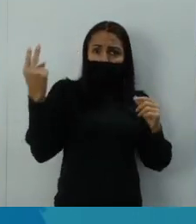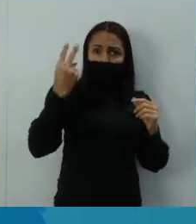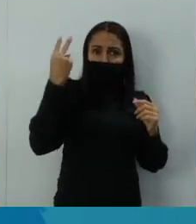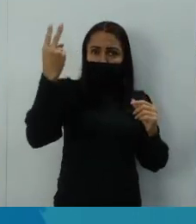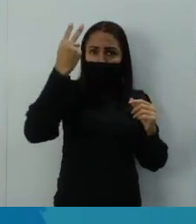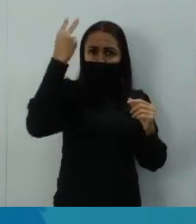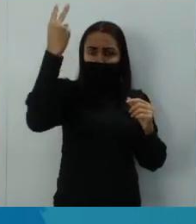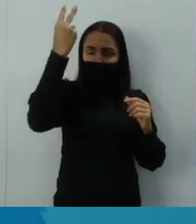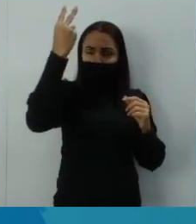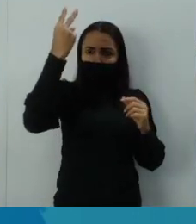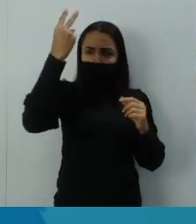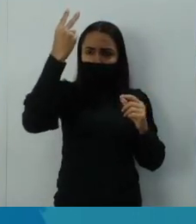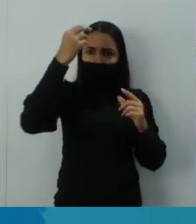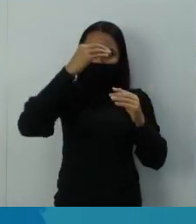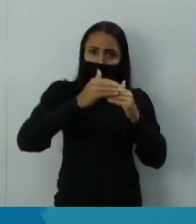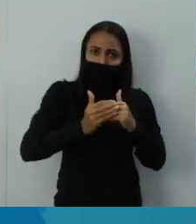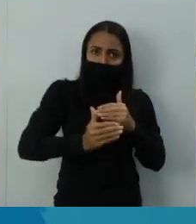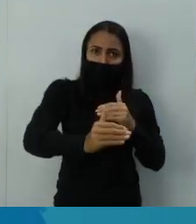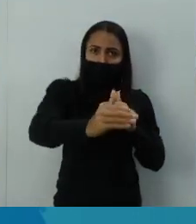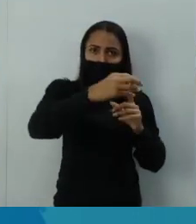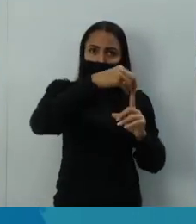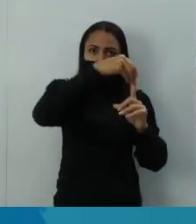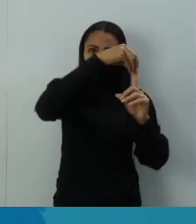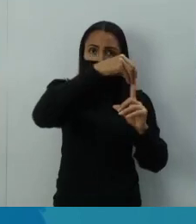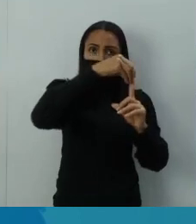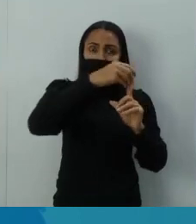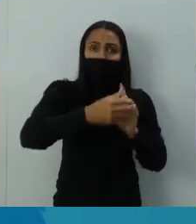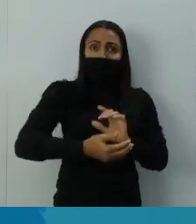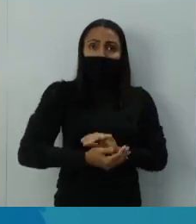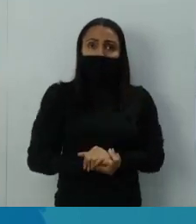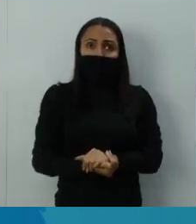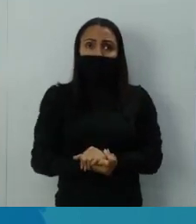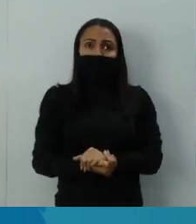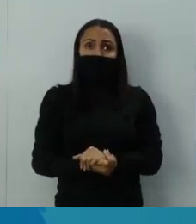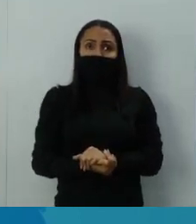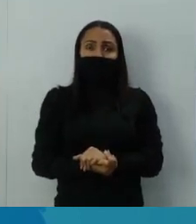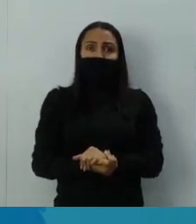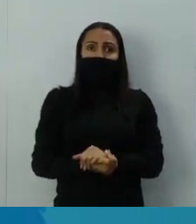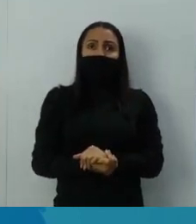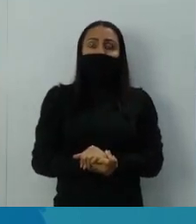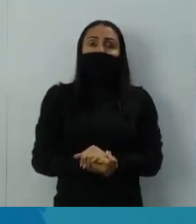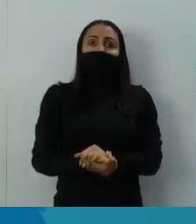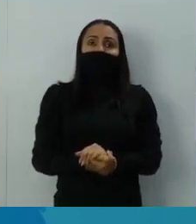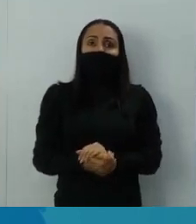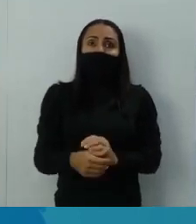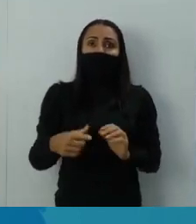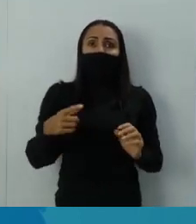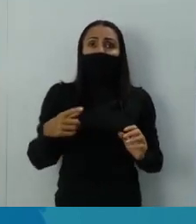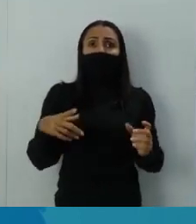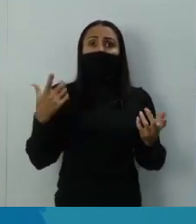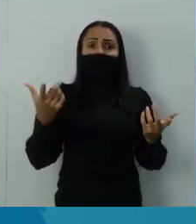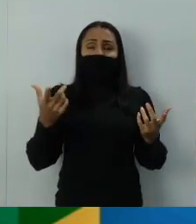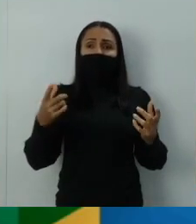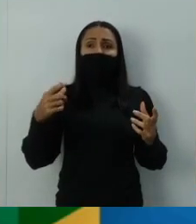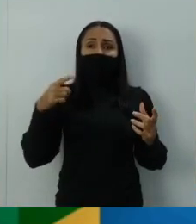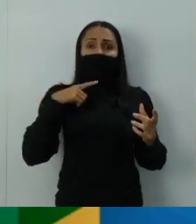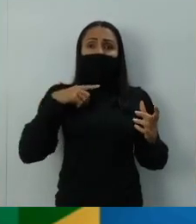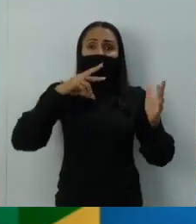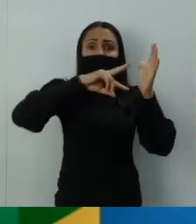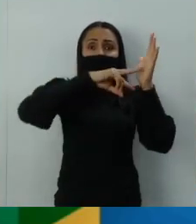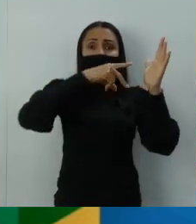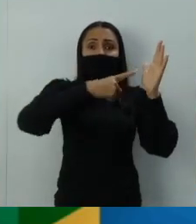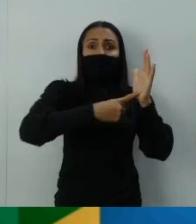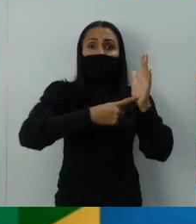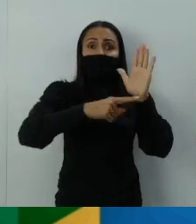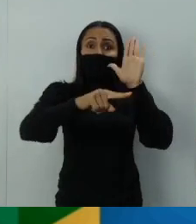ele dizia o seguinte, eles estabeleceram um sentido negativo da ideologia. O que seria esse